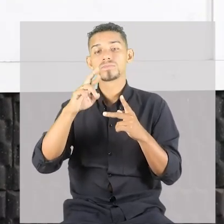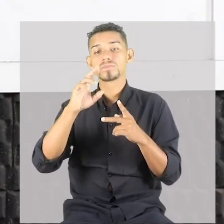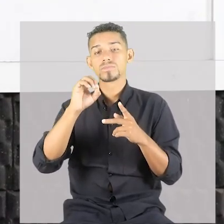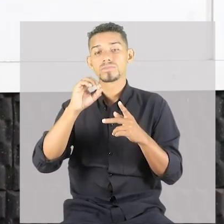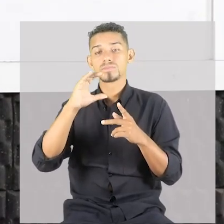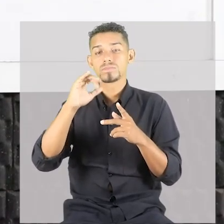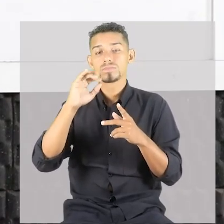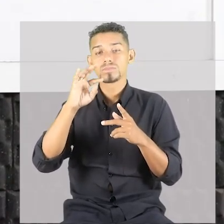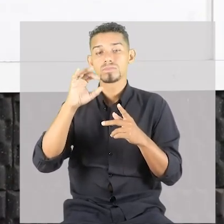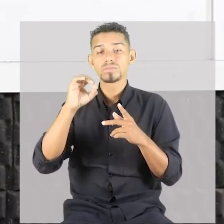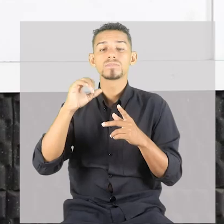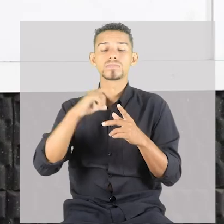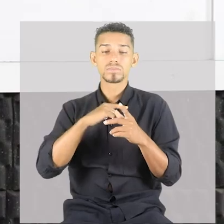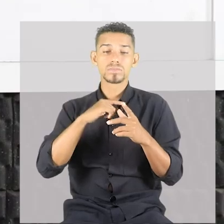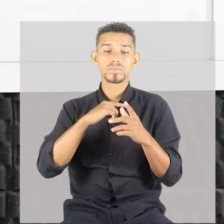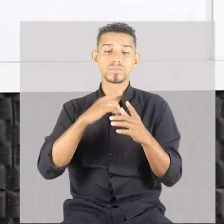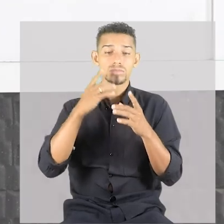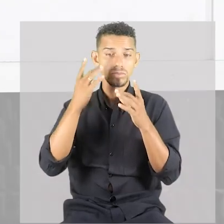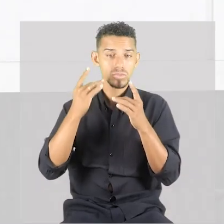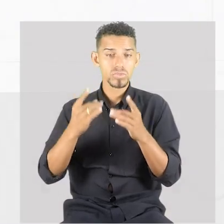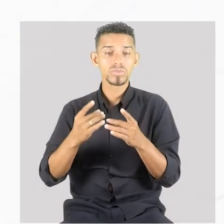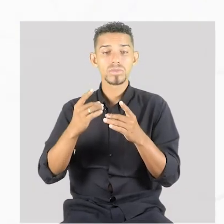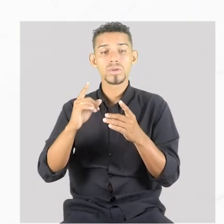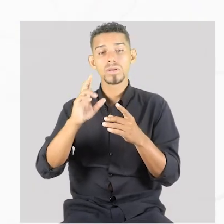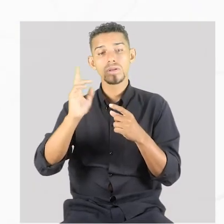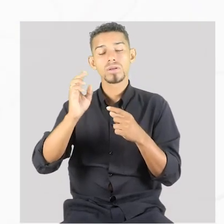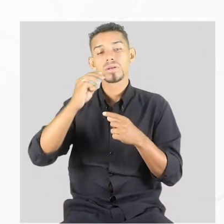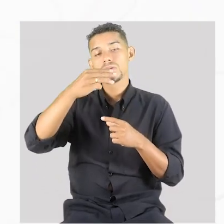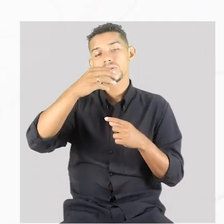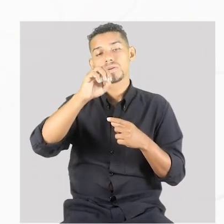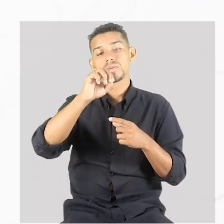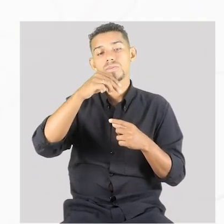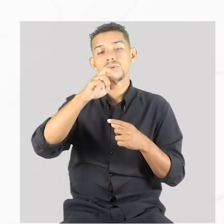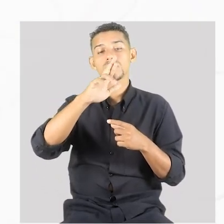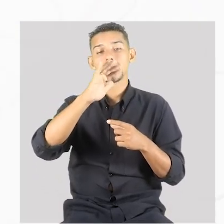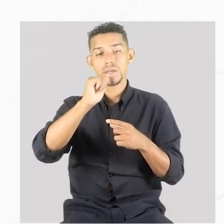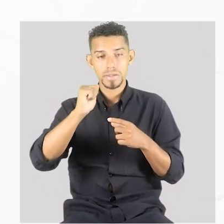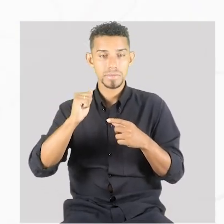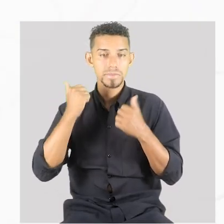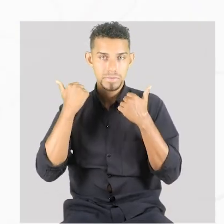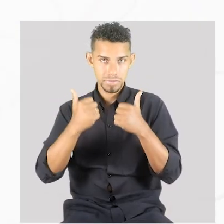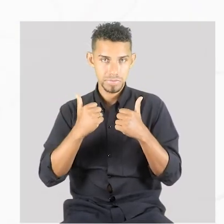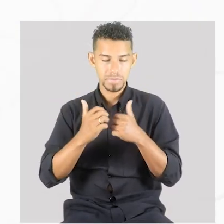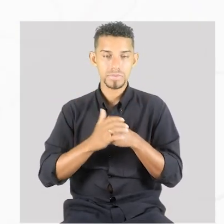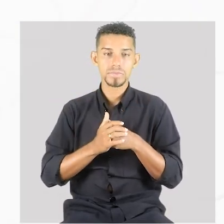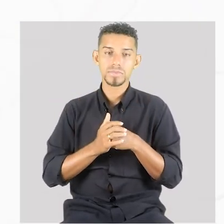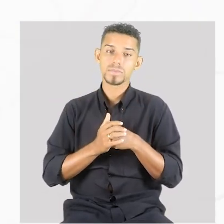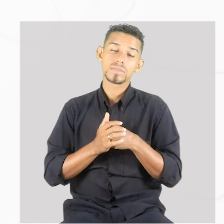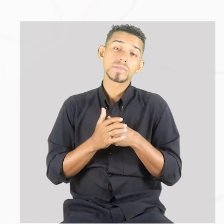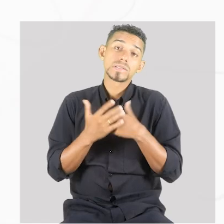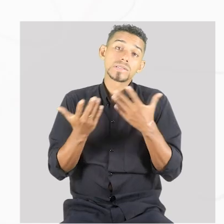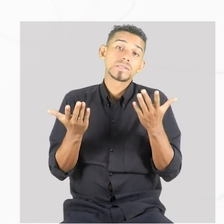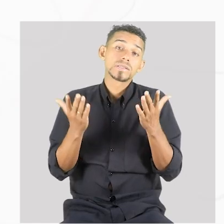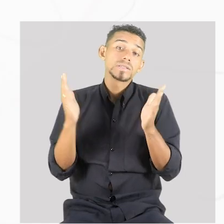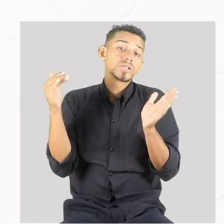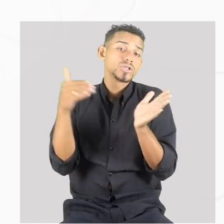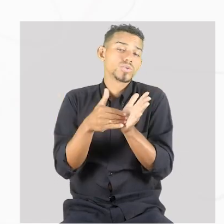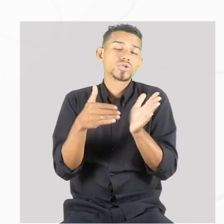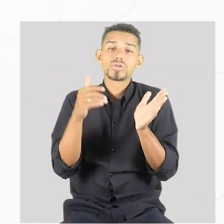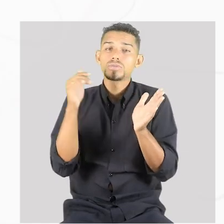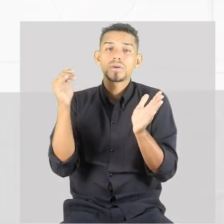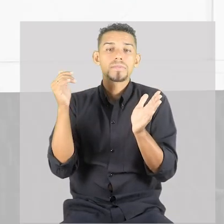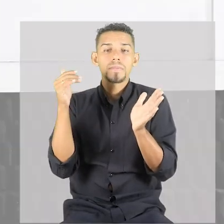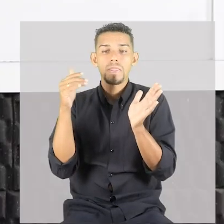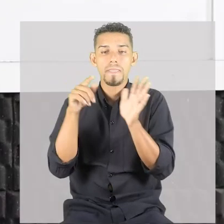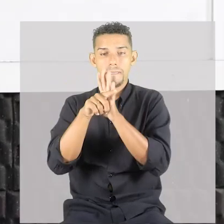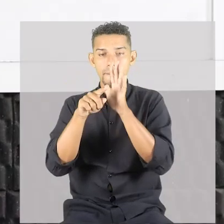procarionte, que a gente vai ter aqui nessa descrição, que vai ser então do reino Monera, tá certo? E indo então para a nossa última questão, que